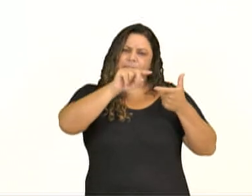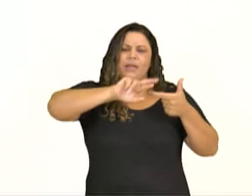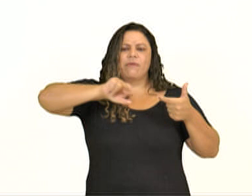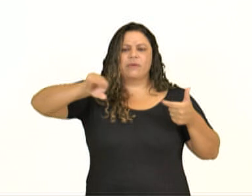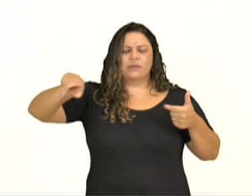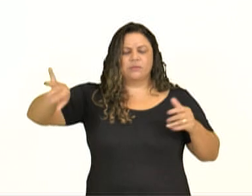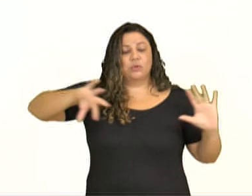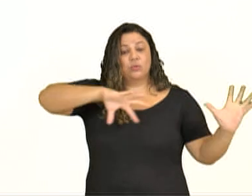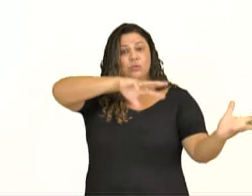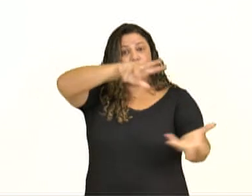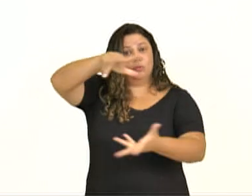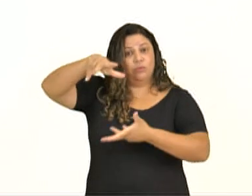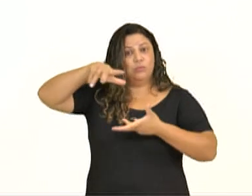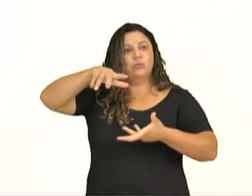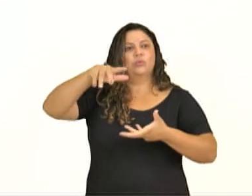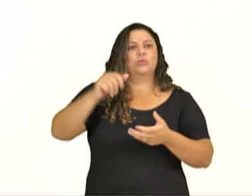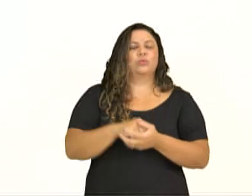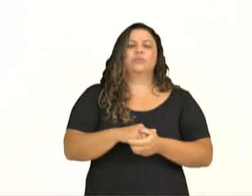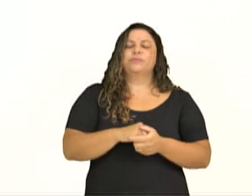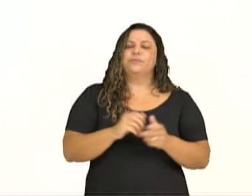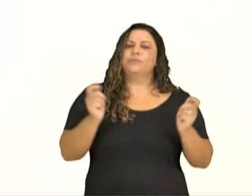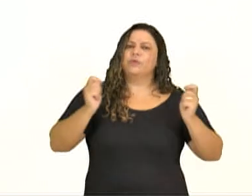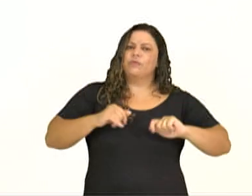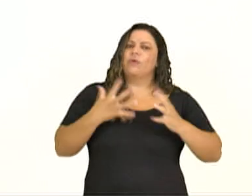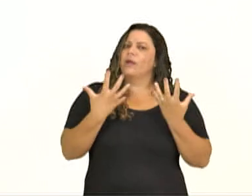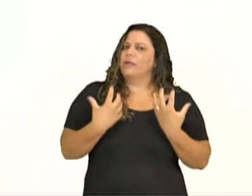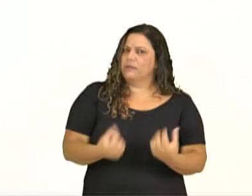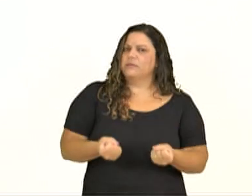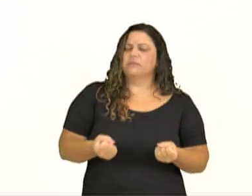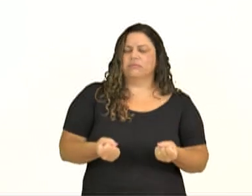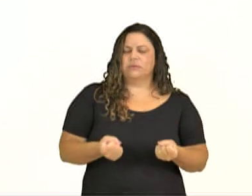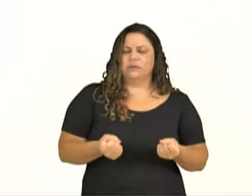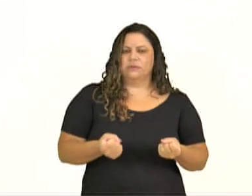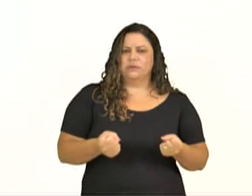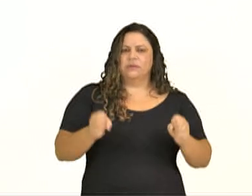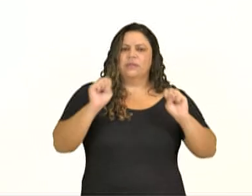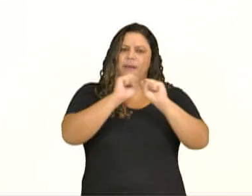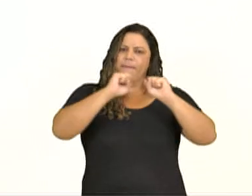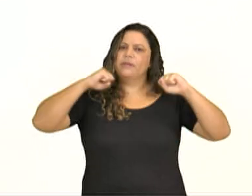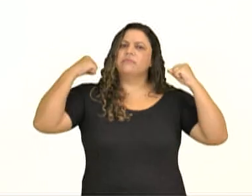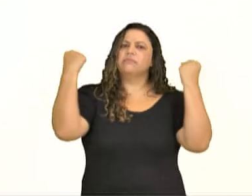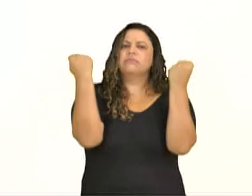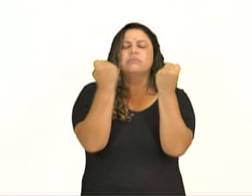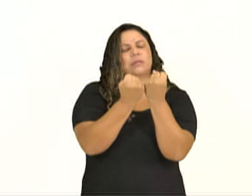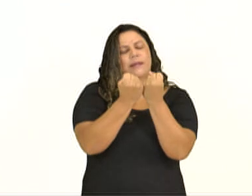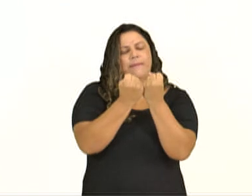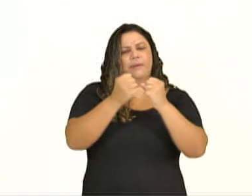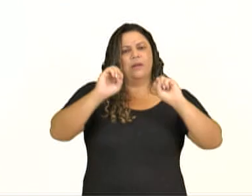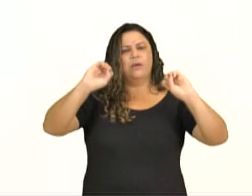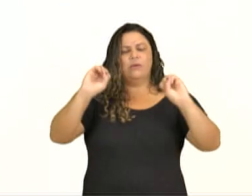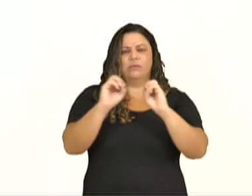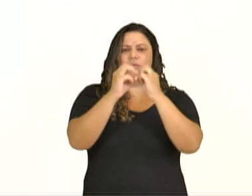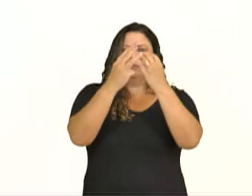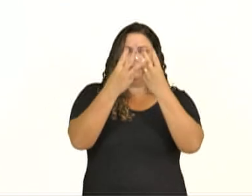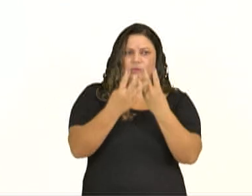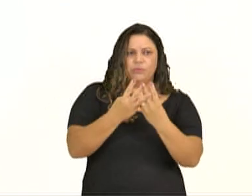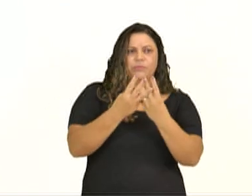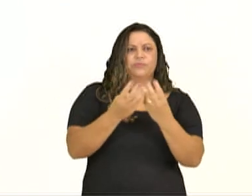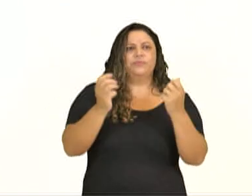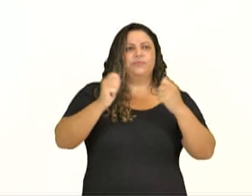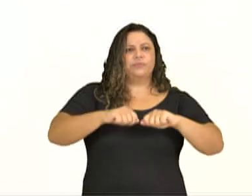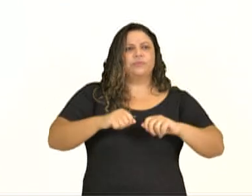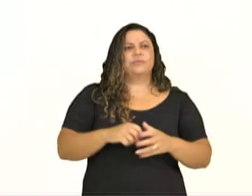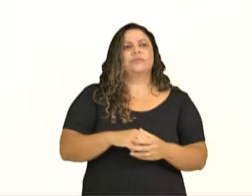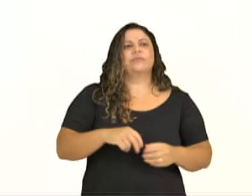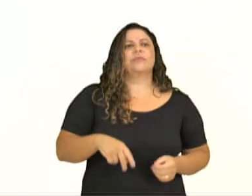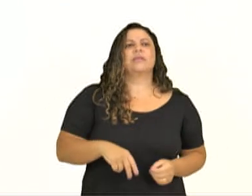todo o mundo. Adotada e proclamada pela Assembleia Geral das Nações Unidas, Resolução 217, a